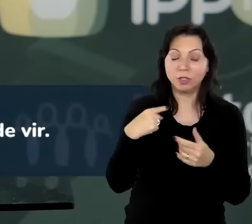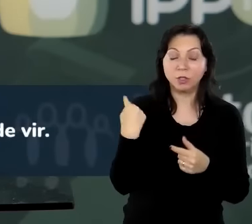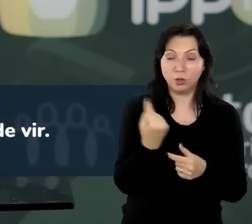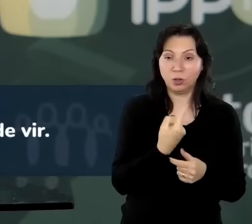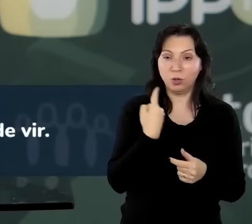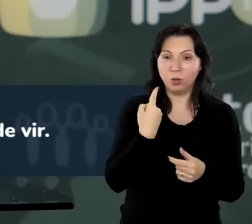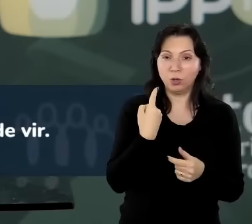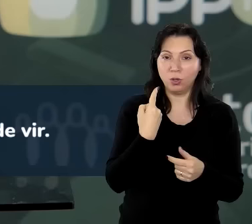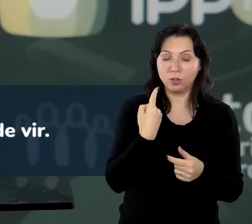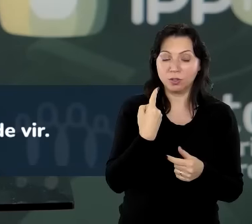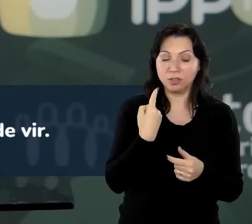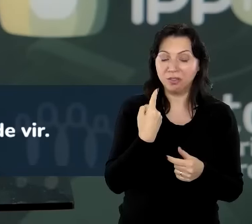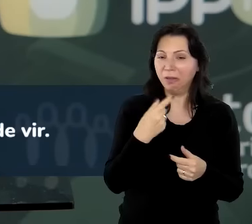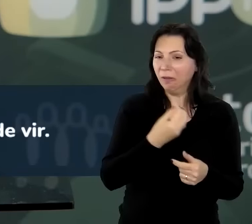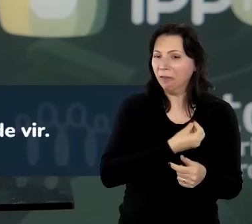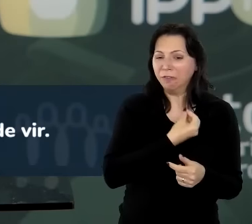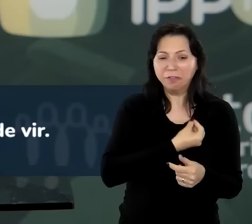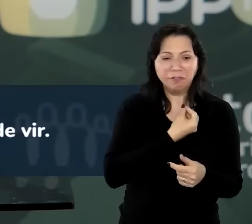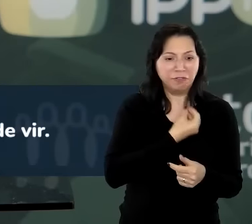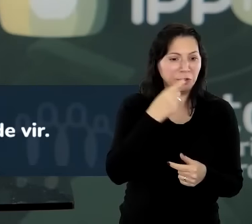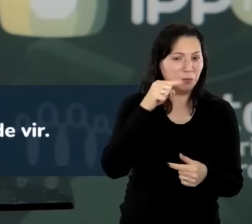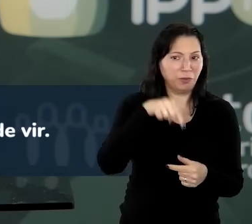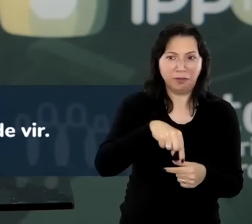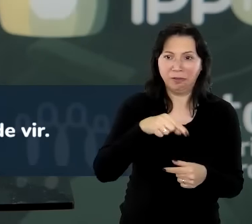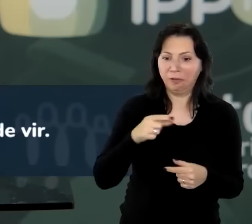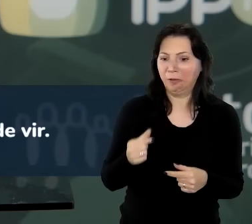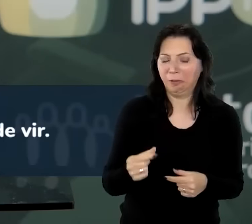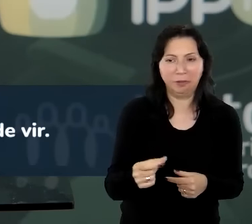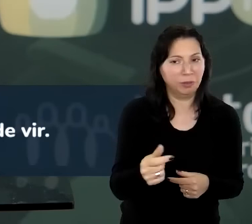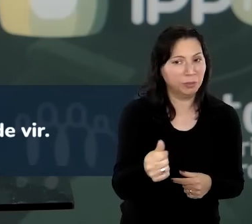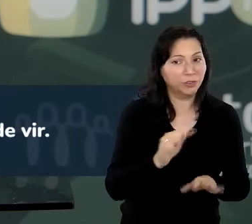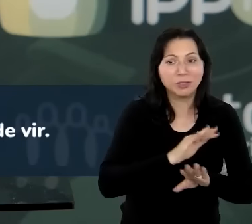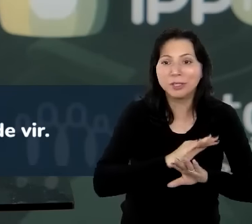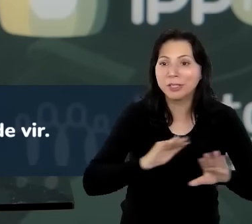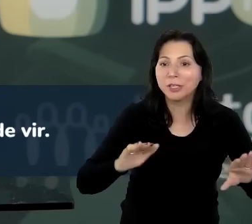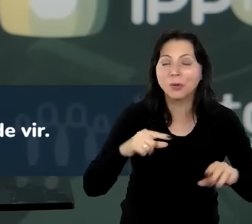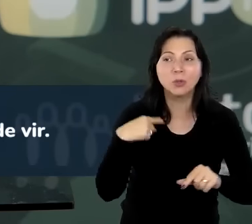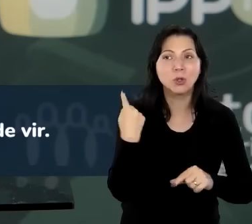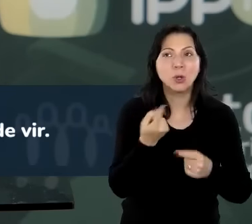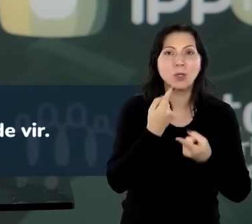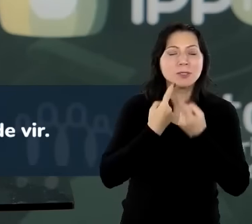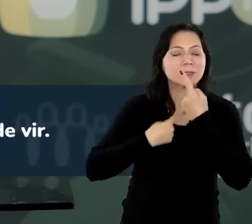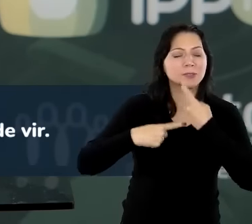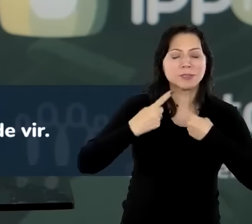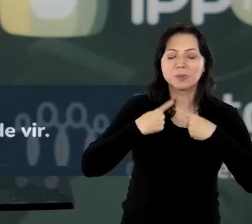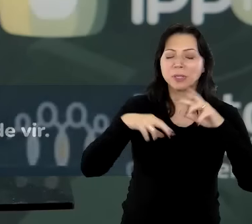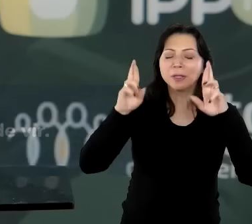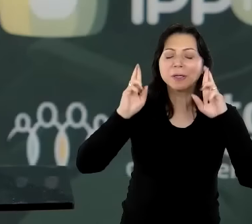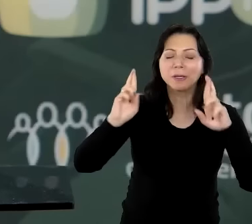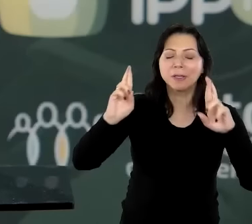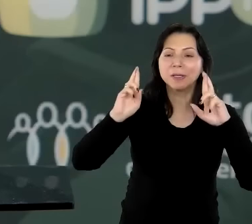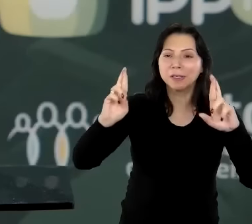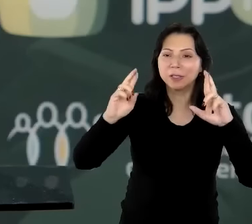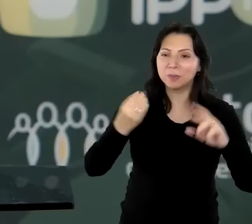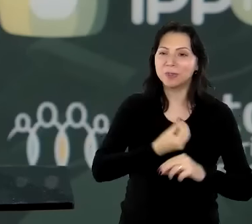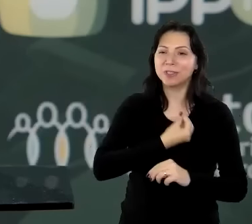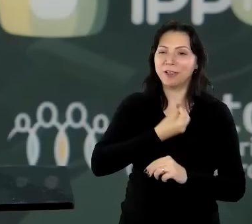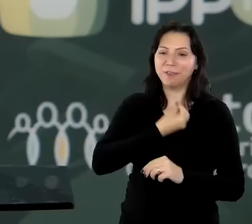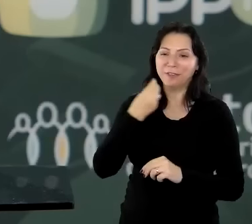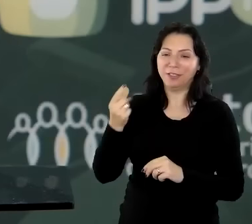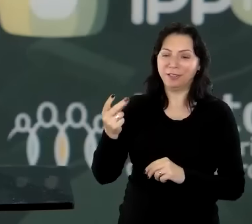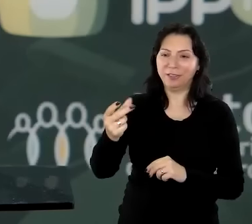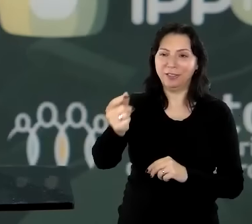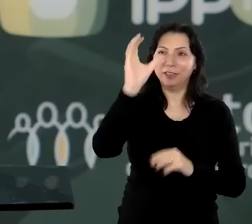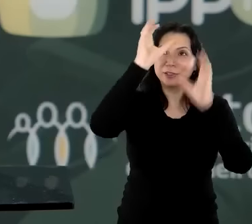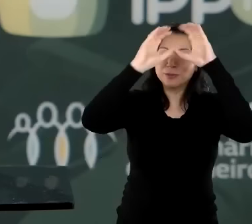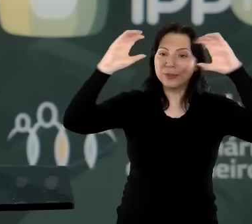aqui cidade permanente, mas buscamos a que há de vir. Sabe o que ele está dizendo? Aqui você